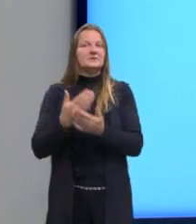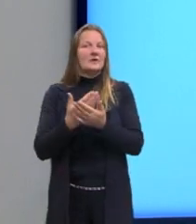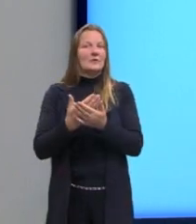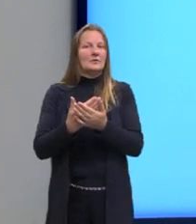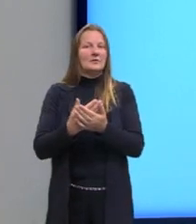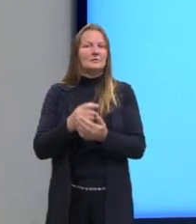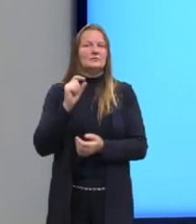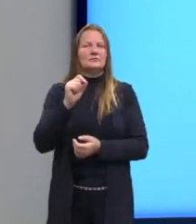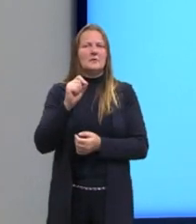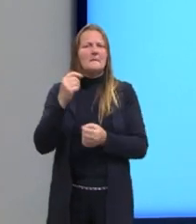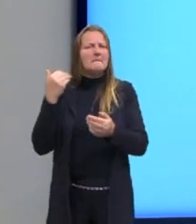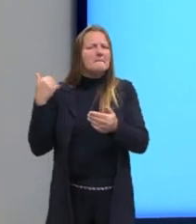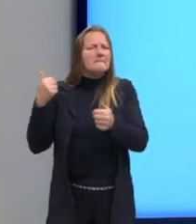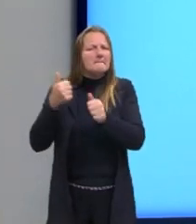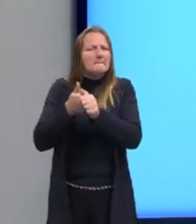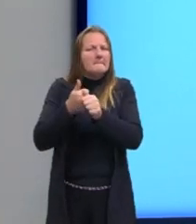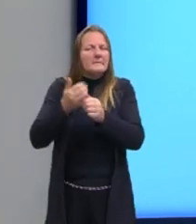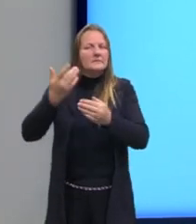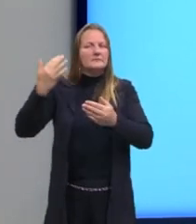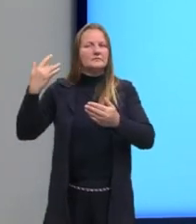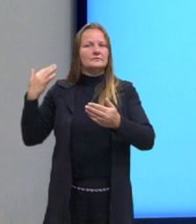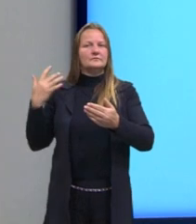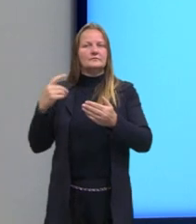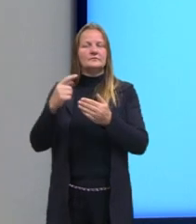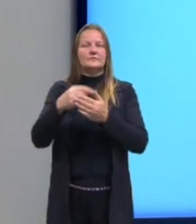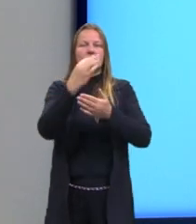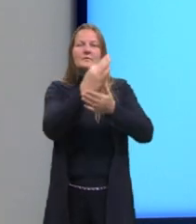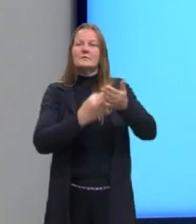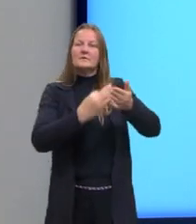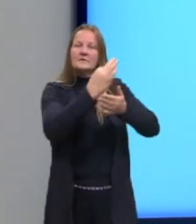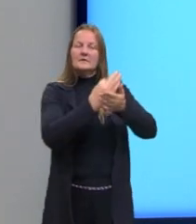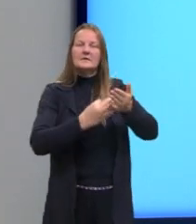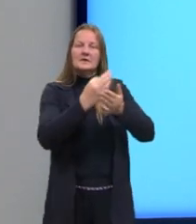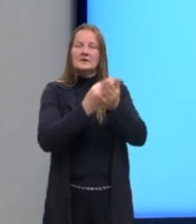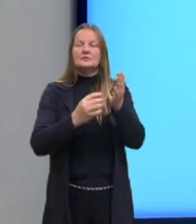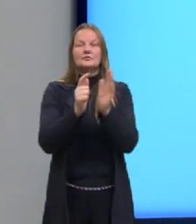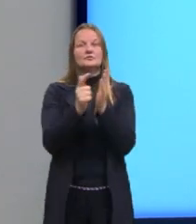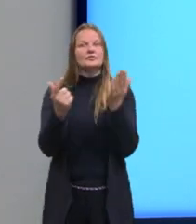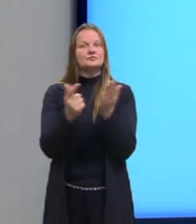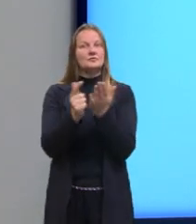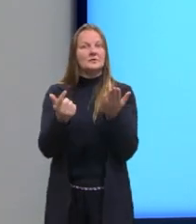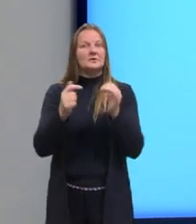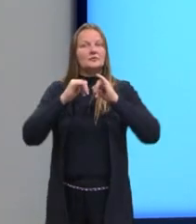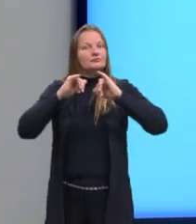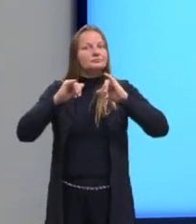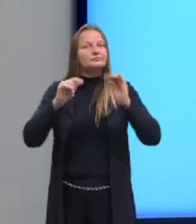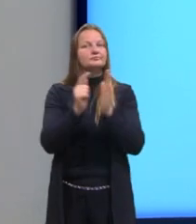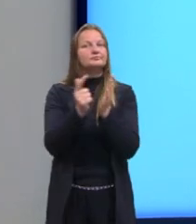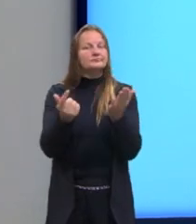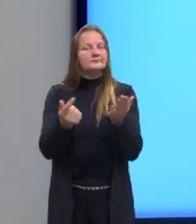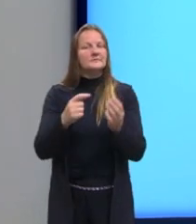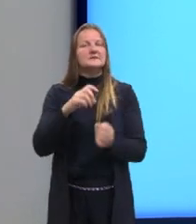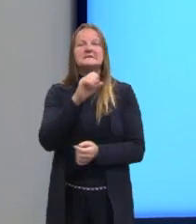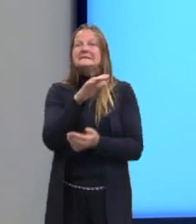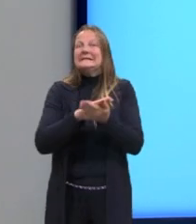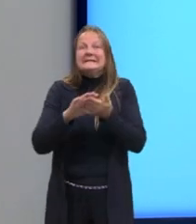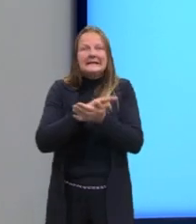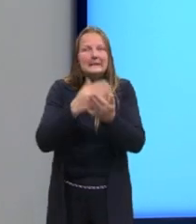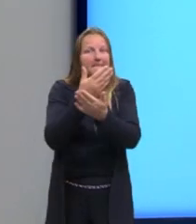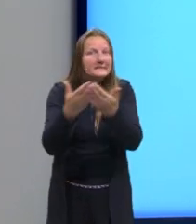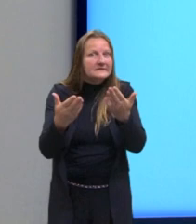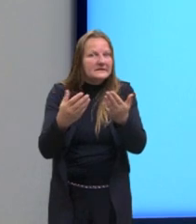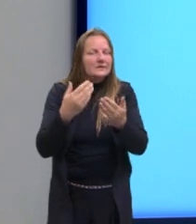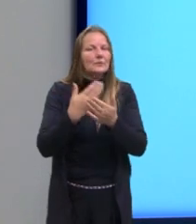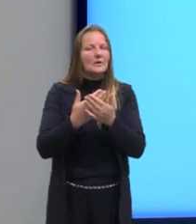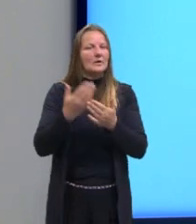bem pouquinho tempo, quando a gente fala lá sobre textos jornalísticos. Então, caso vocês não tenham visto nenhuma